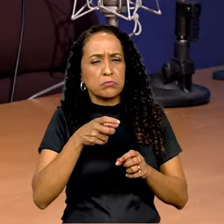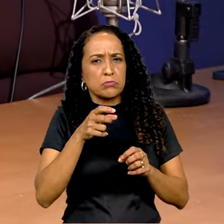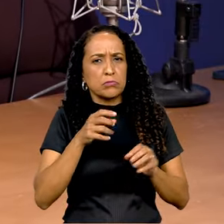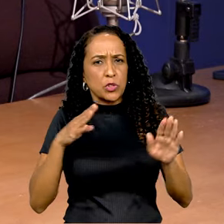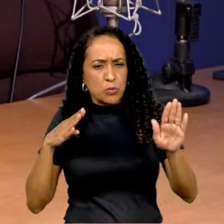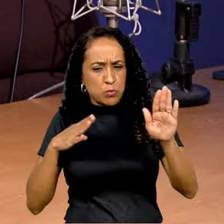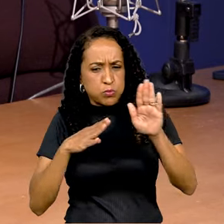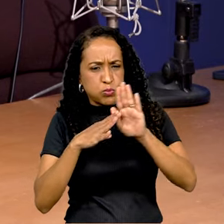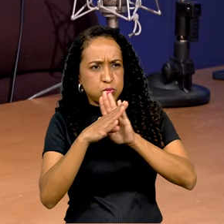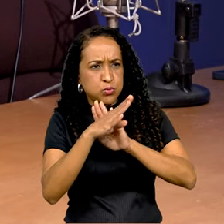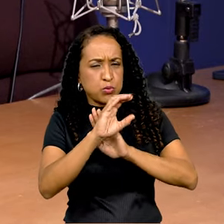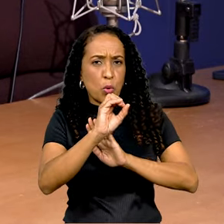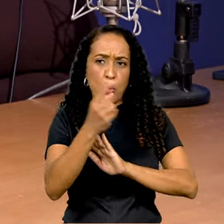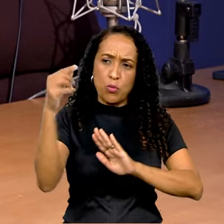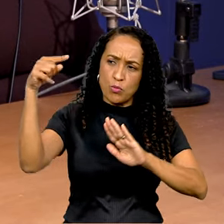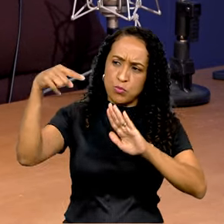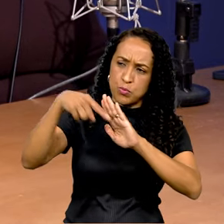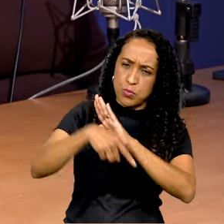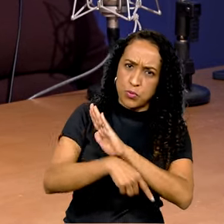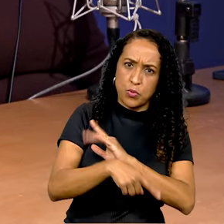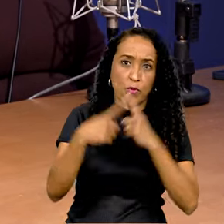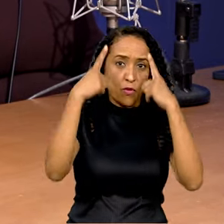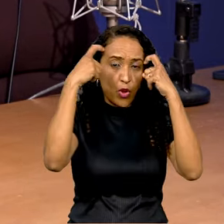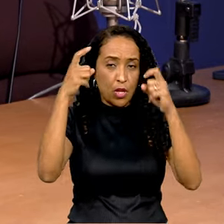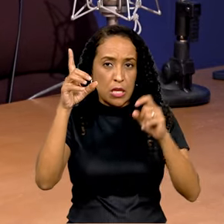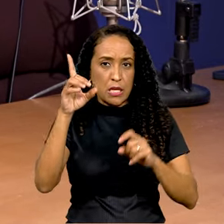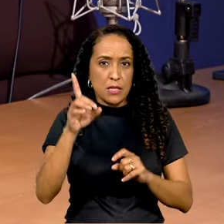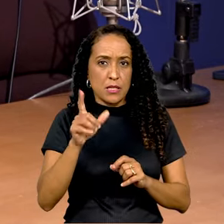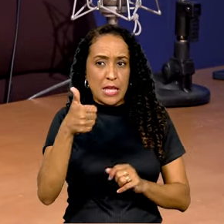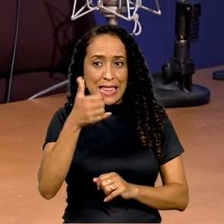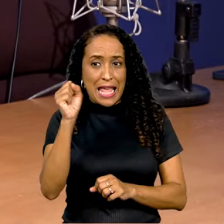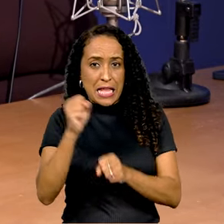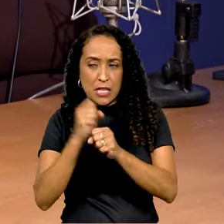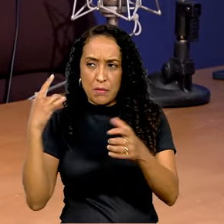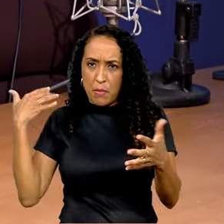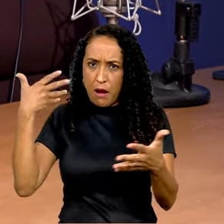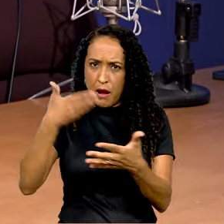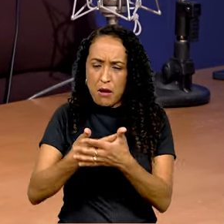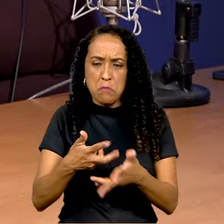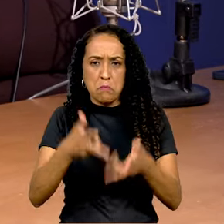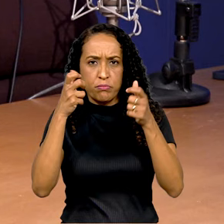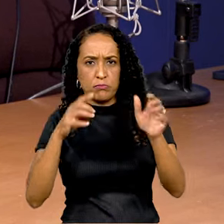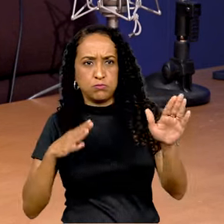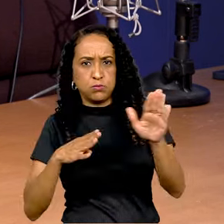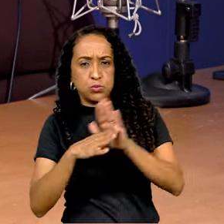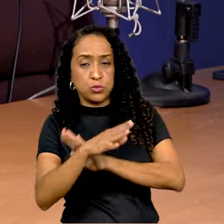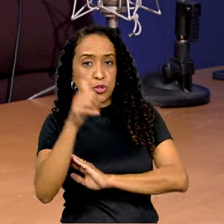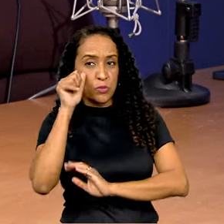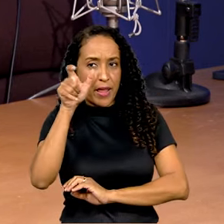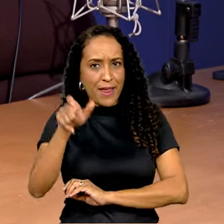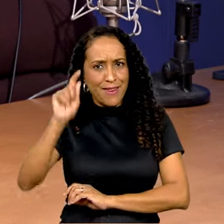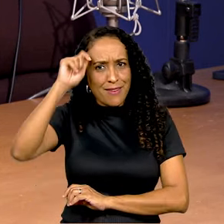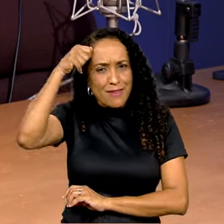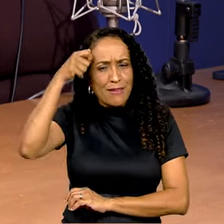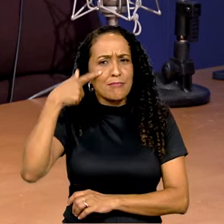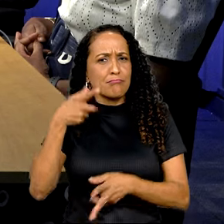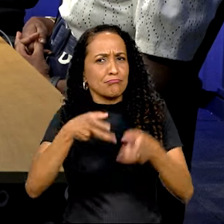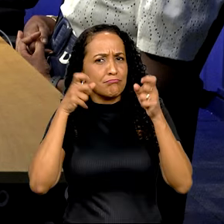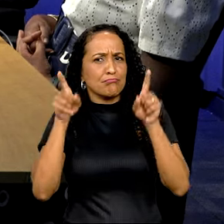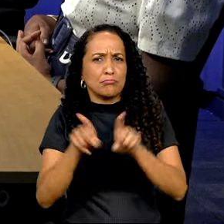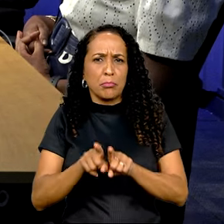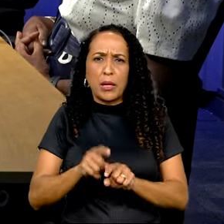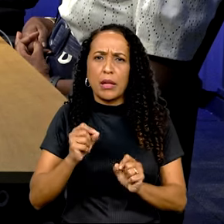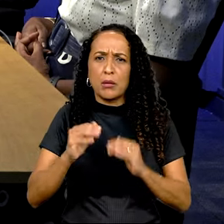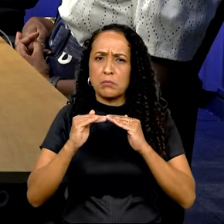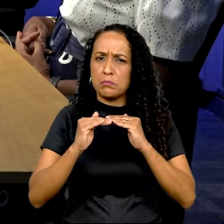eh aumento ou redução da violência sei lá na última década a gente vê um aumento da violência eh das mulheres negras e a gente vê